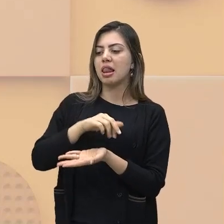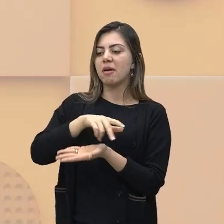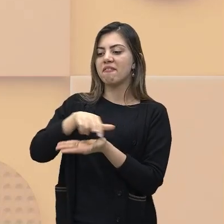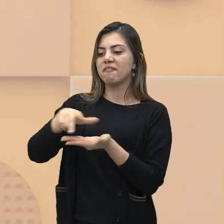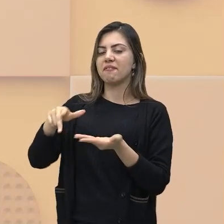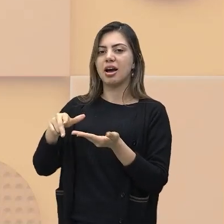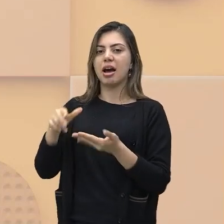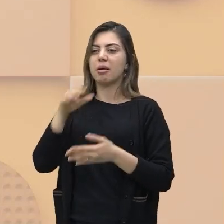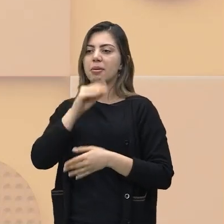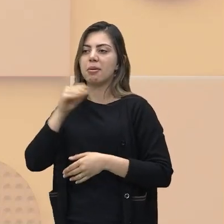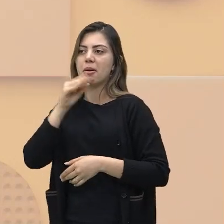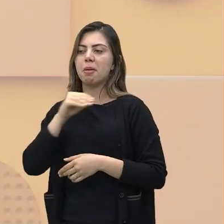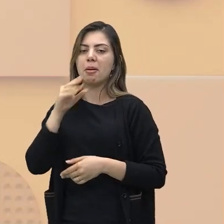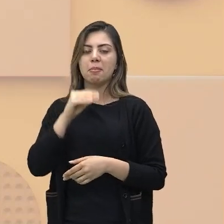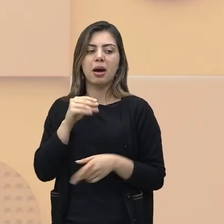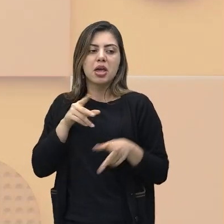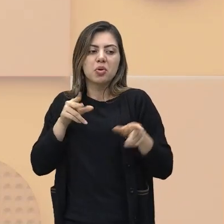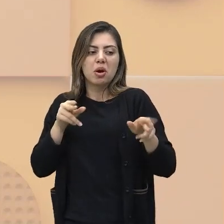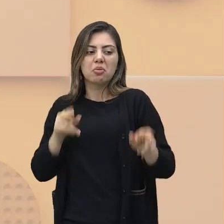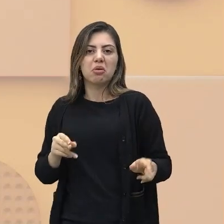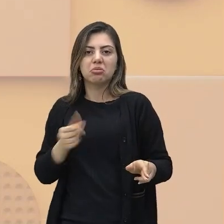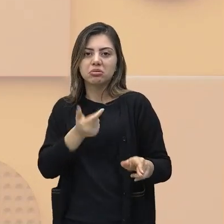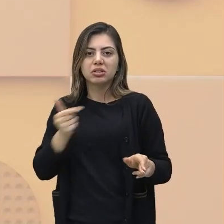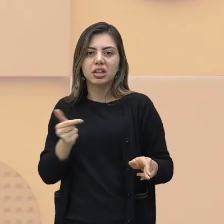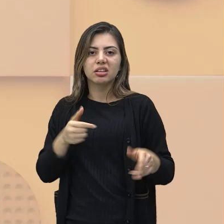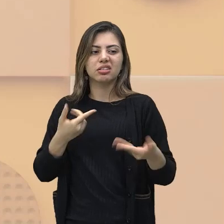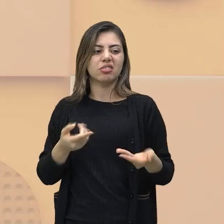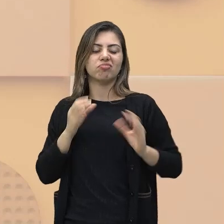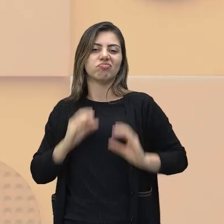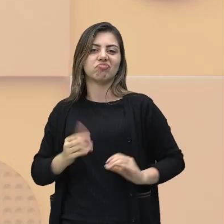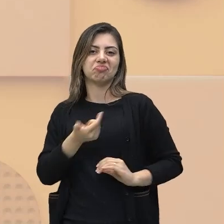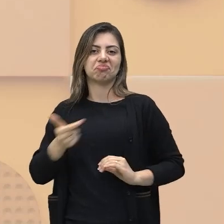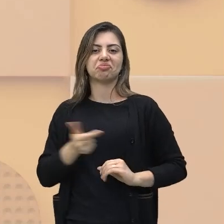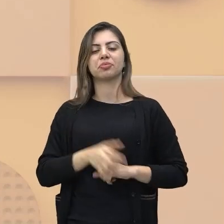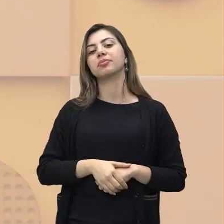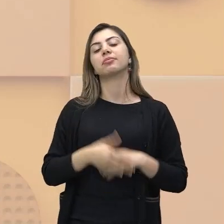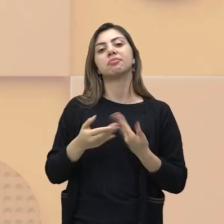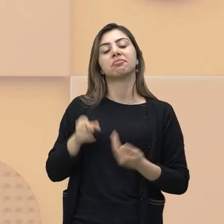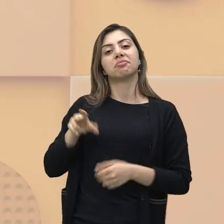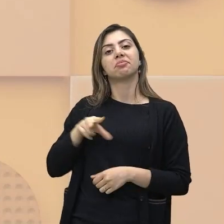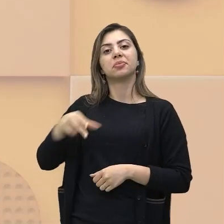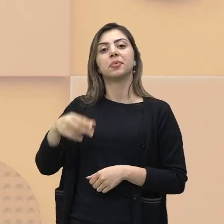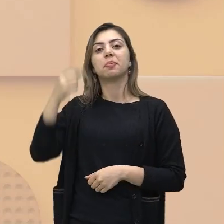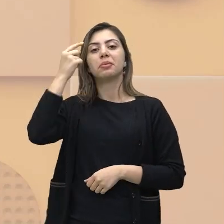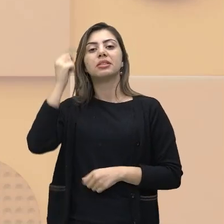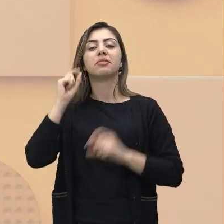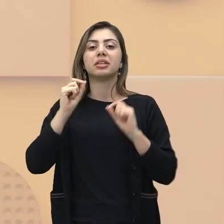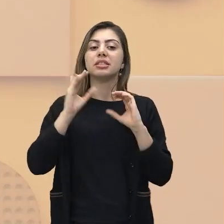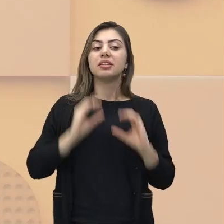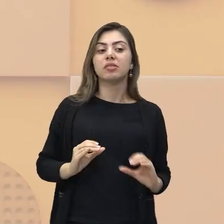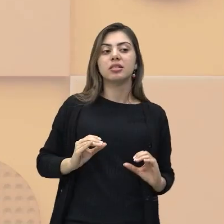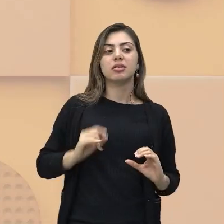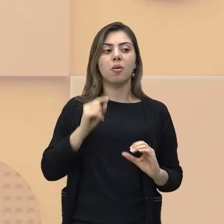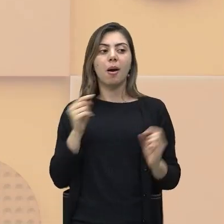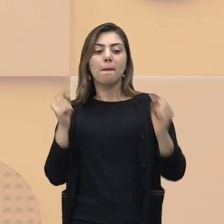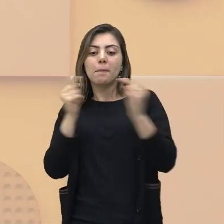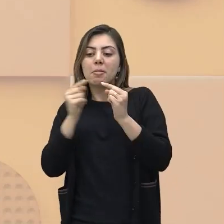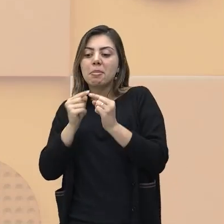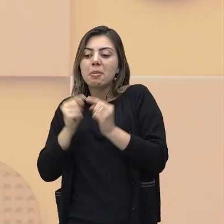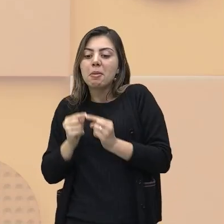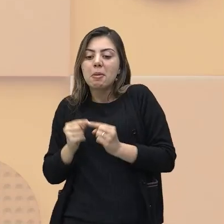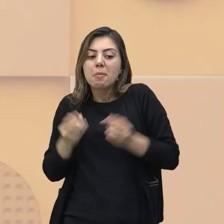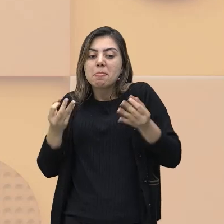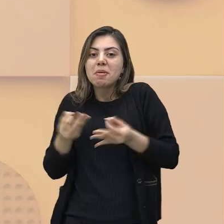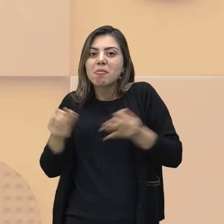falava igual, que não agia igual, não era civilizado. Civilizado para o português era só quem se portava igual